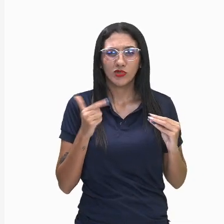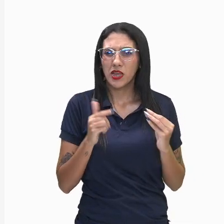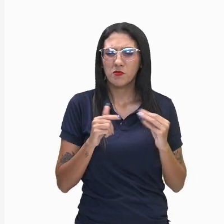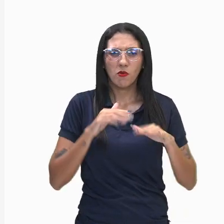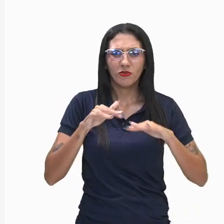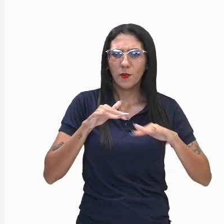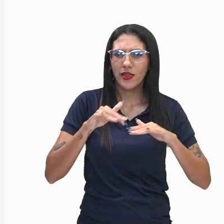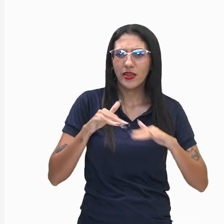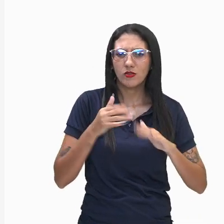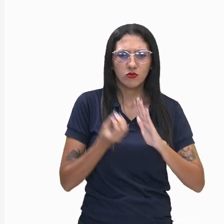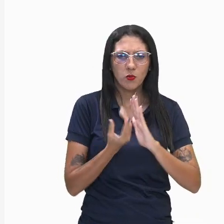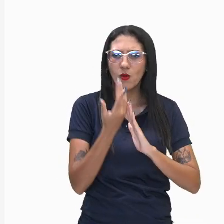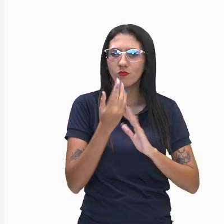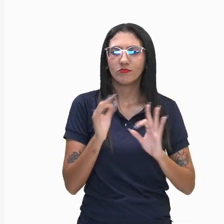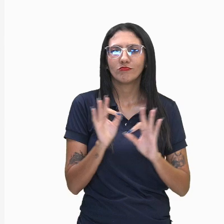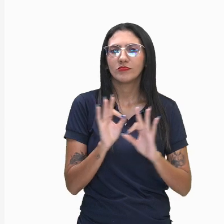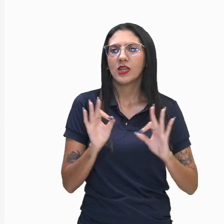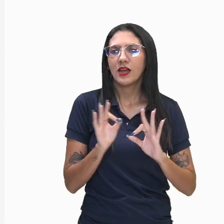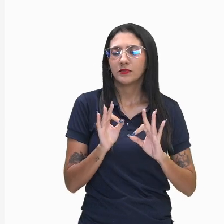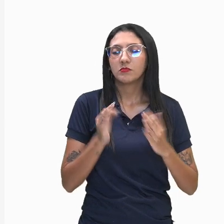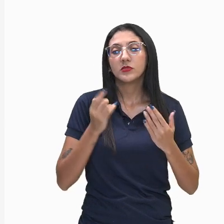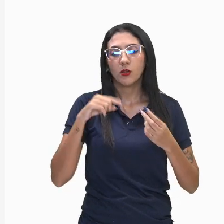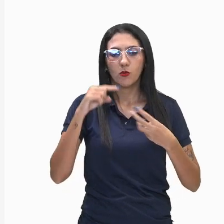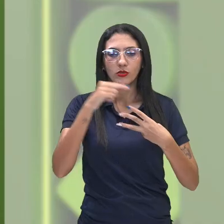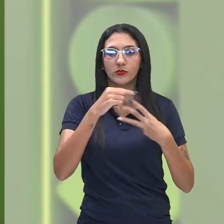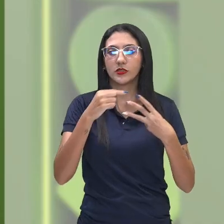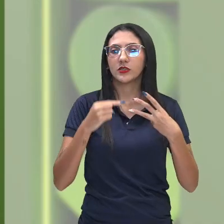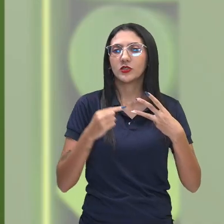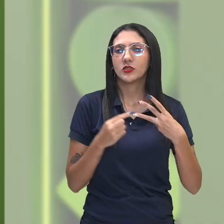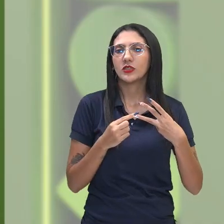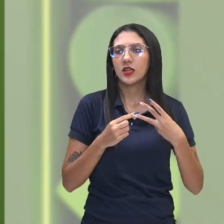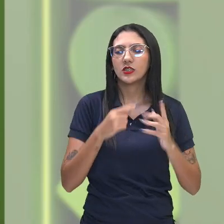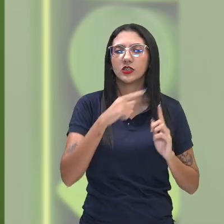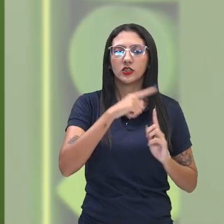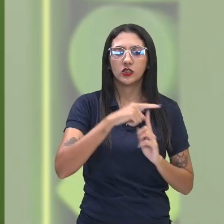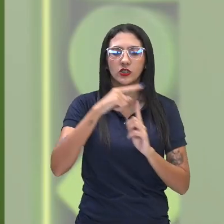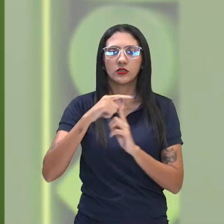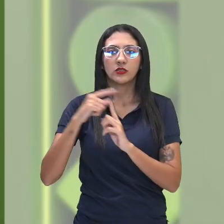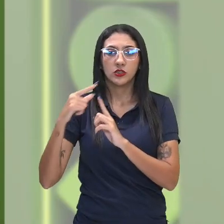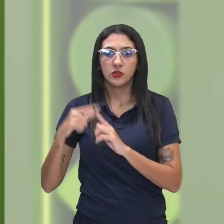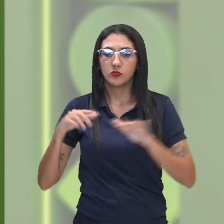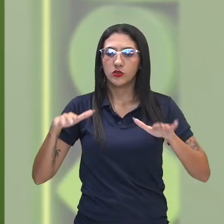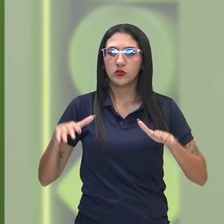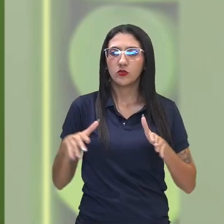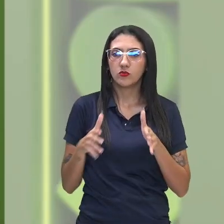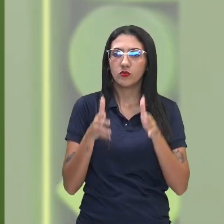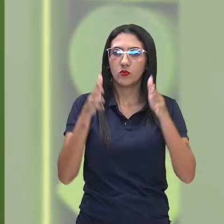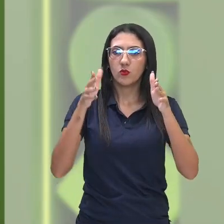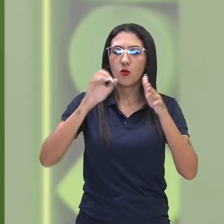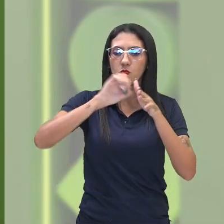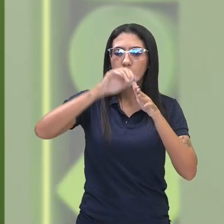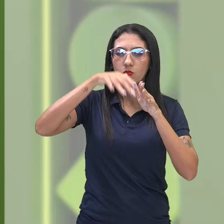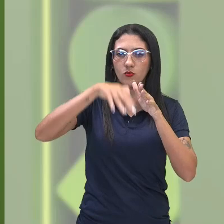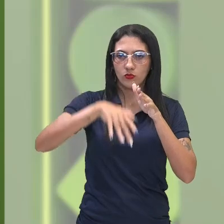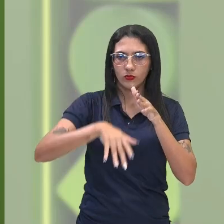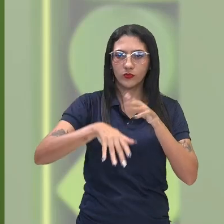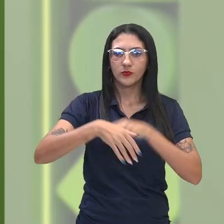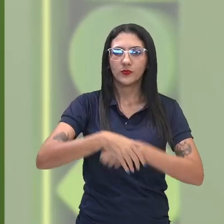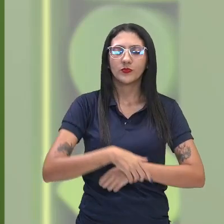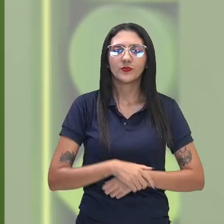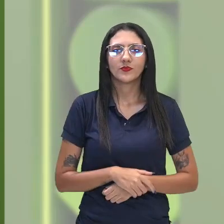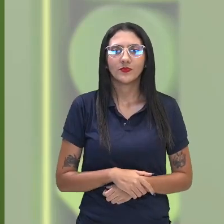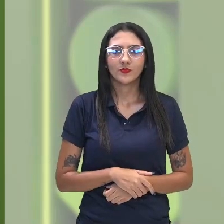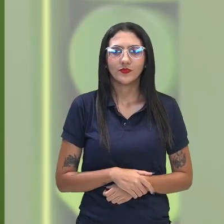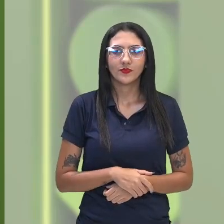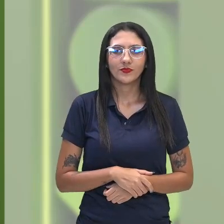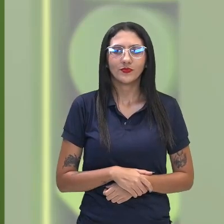em erupção. Então nós temos aí essas três classificações dos vulcões, como a gente pôde observar. E aí, para a